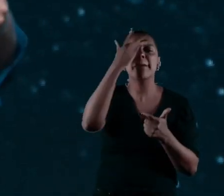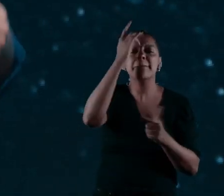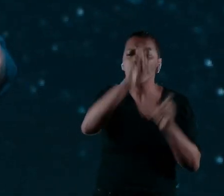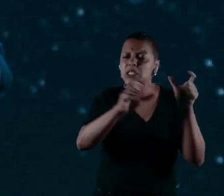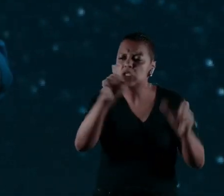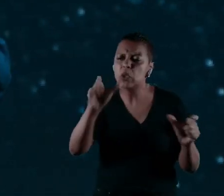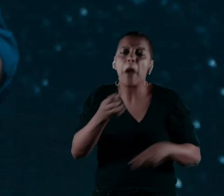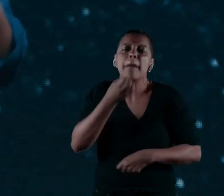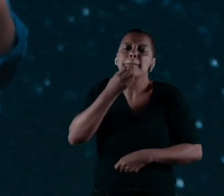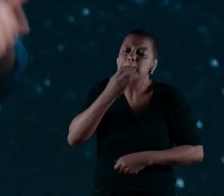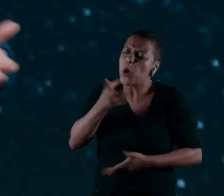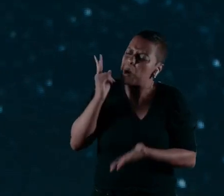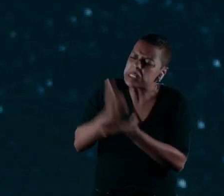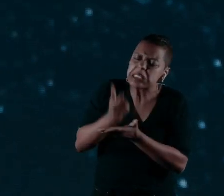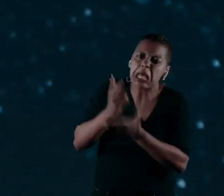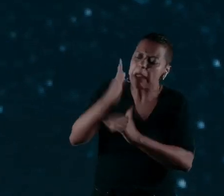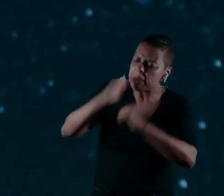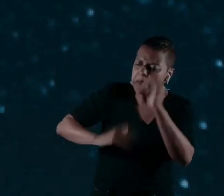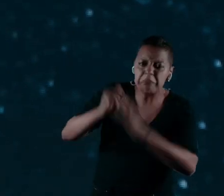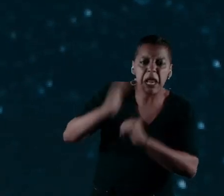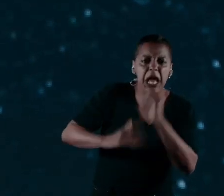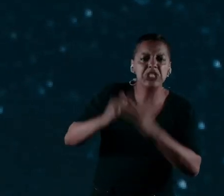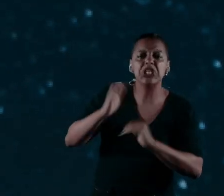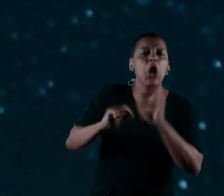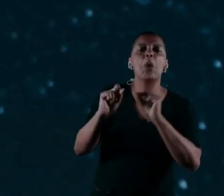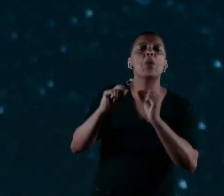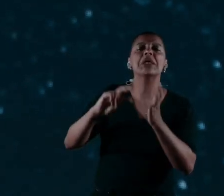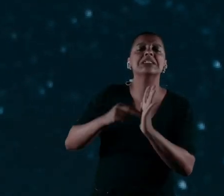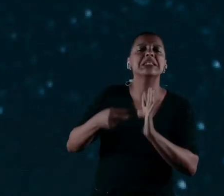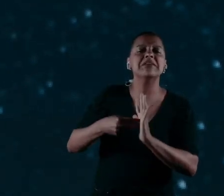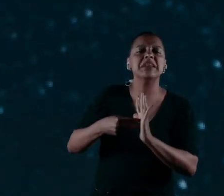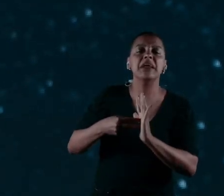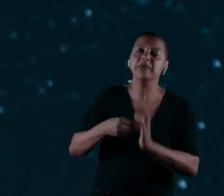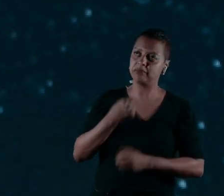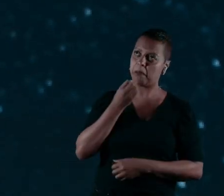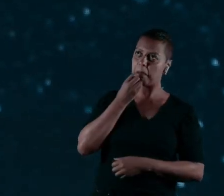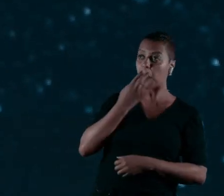são bondosas, que povo inteligente.